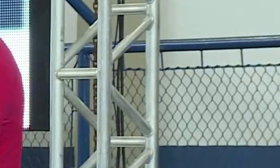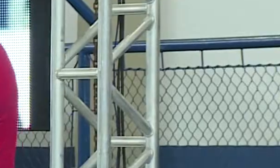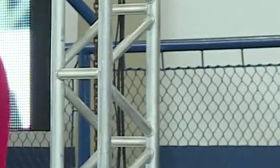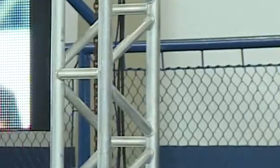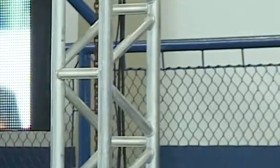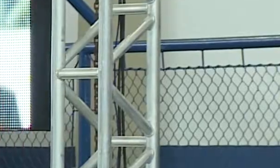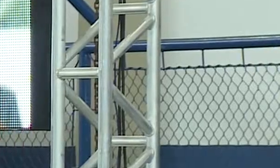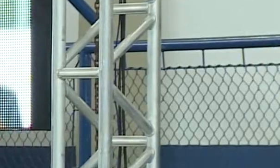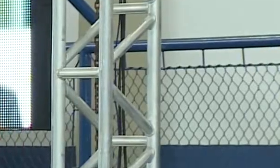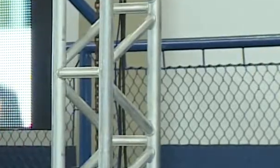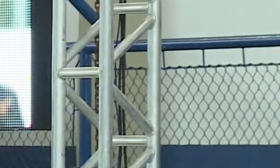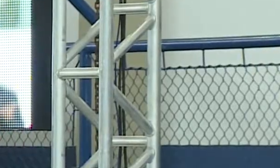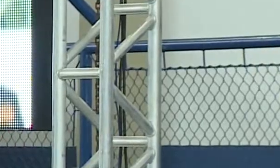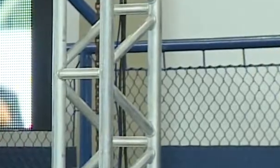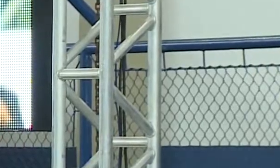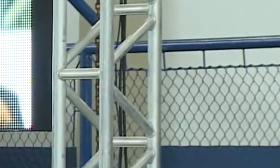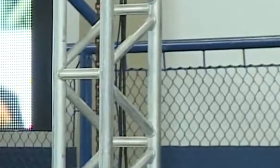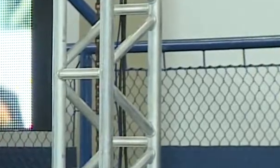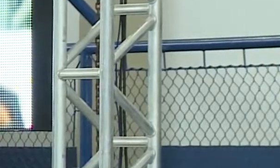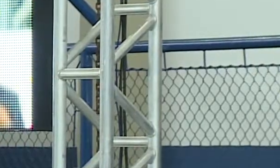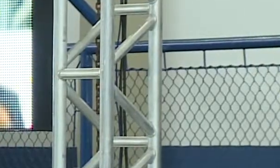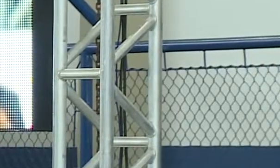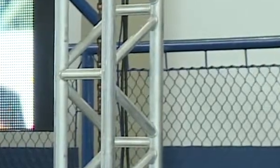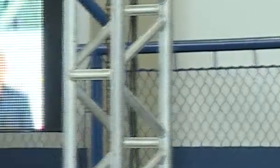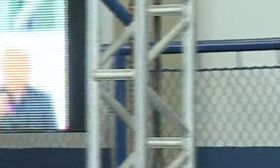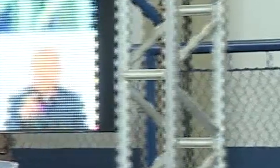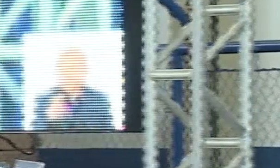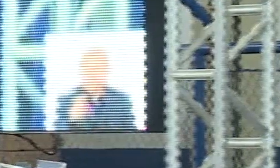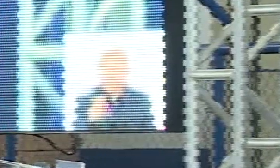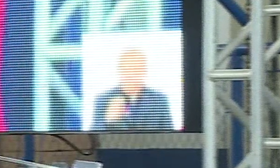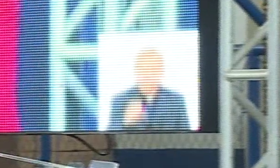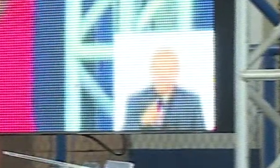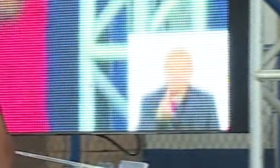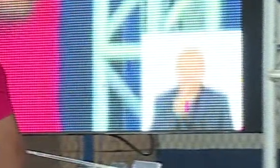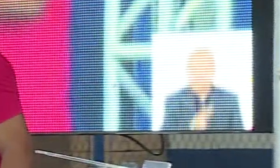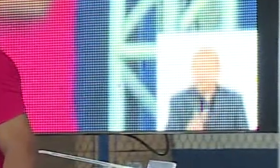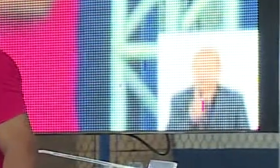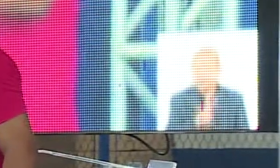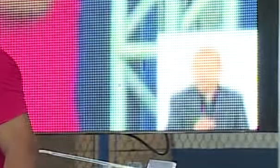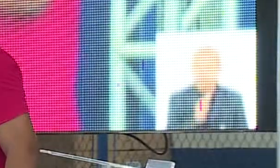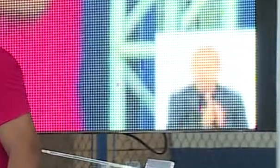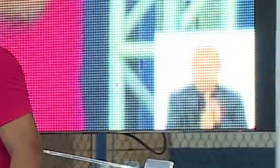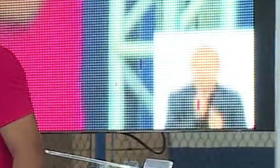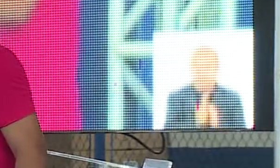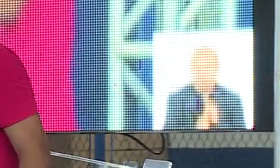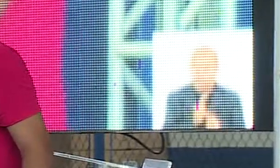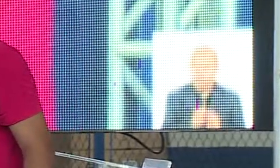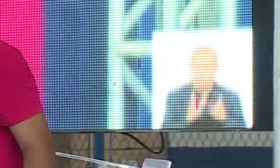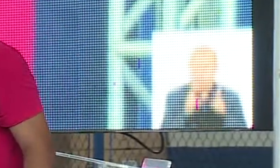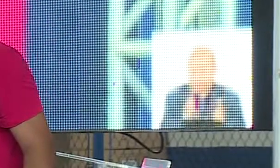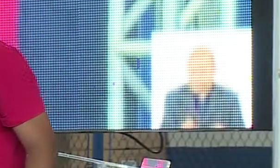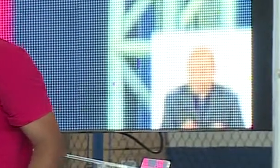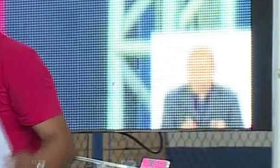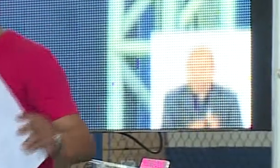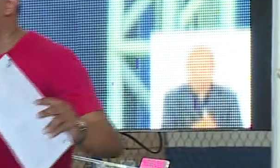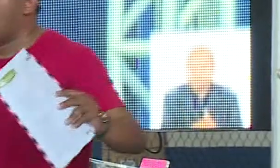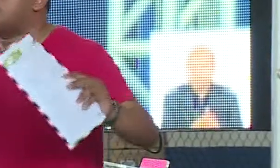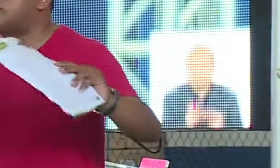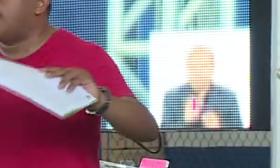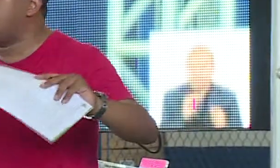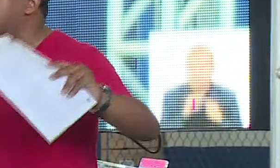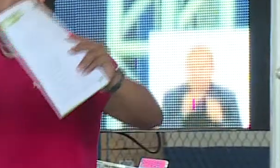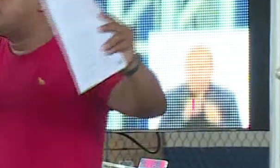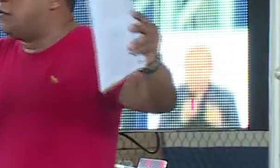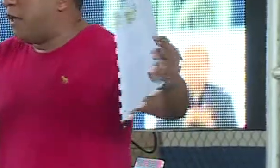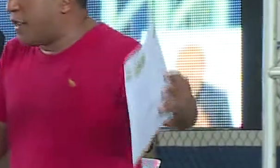a mesma composição de aminoácidos do que as do feijão? Falso ou verdadeiro? Falso. São aminoácidos